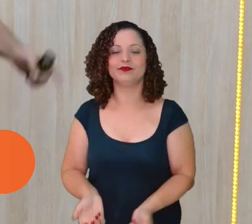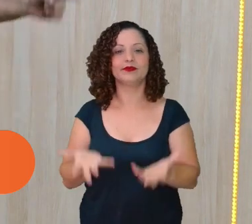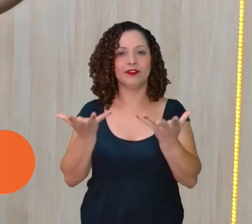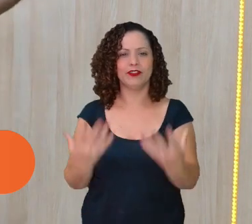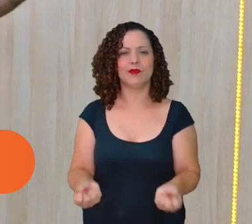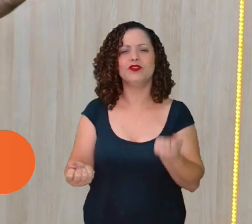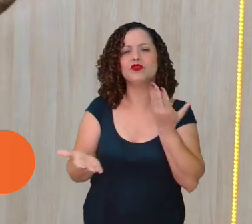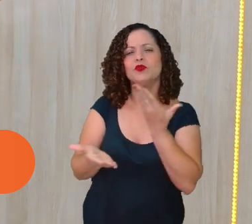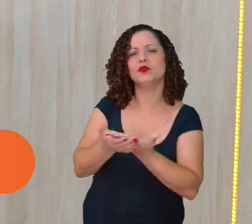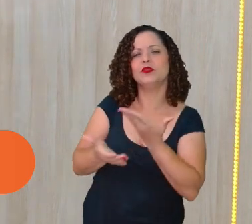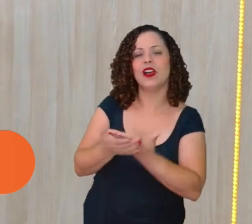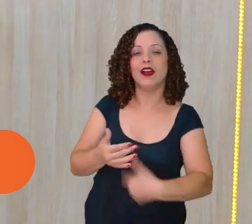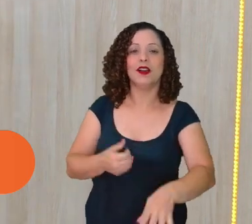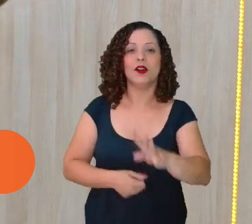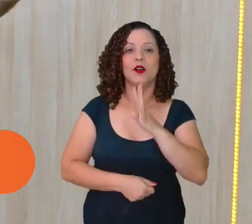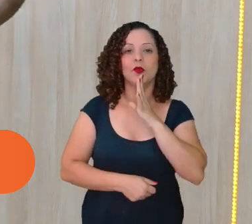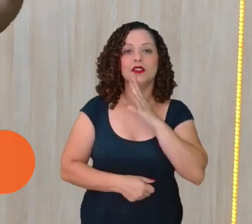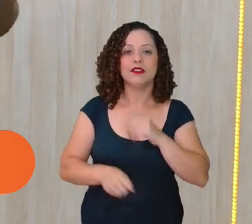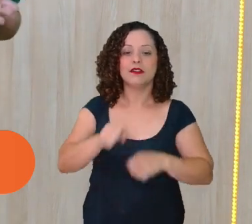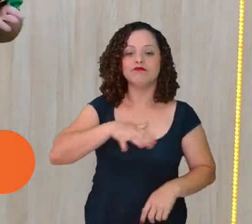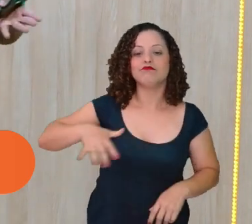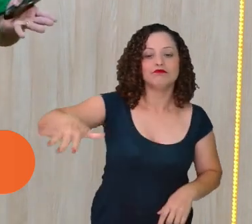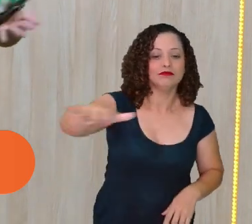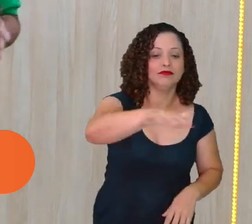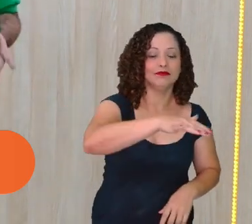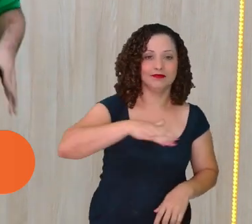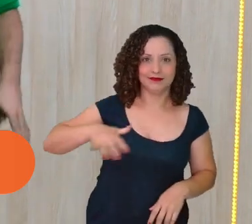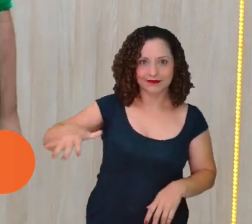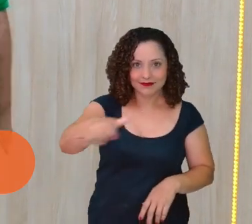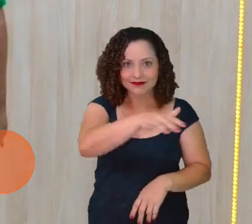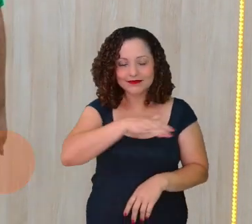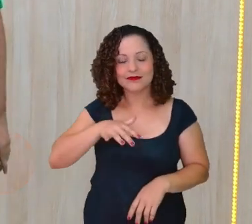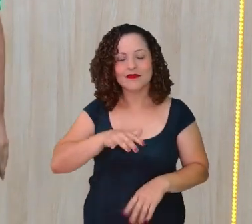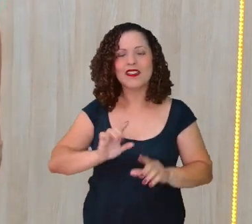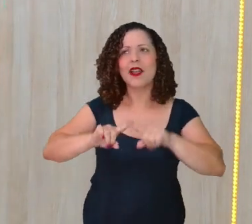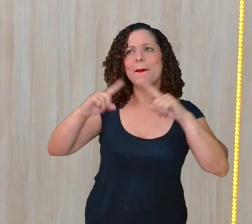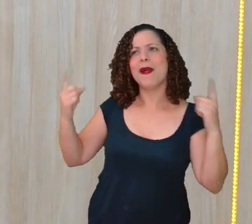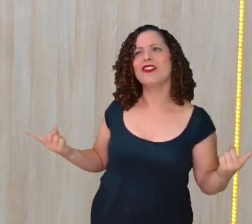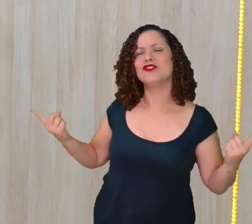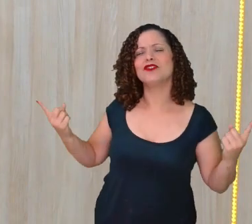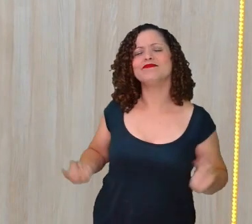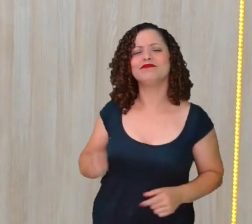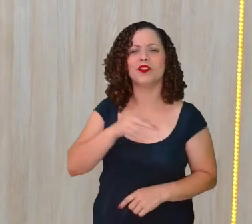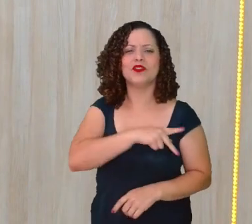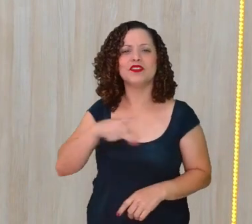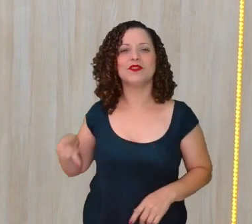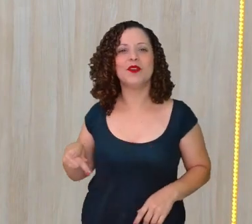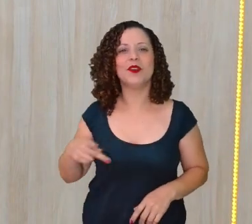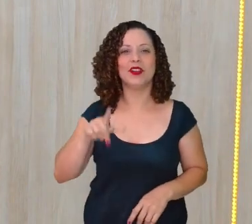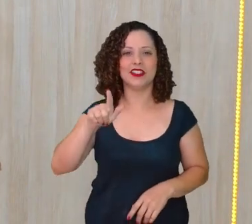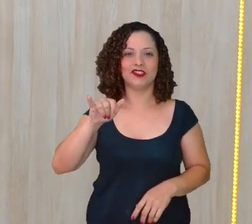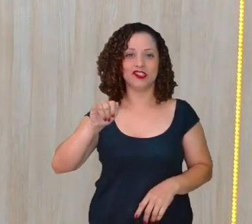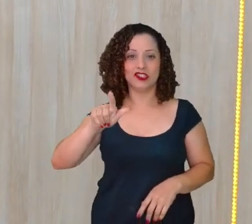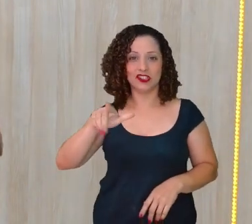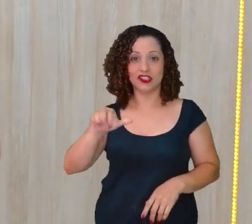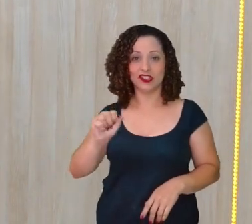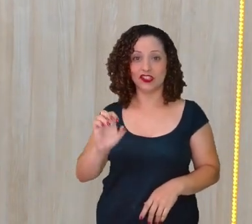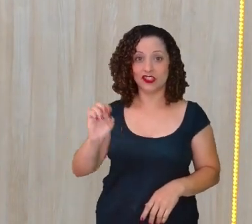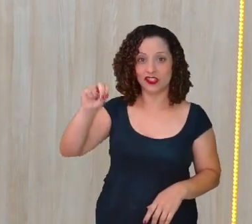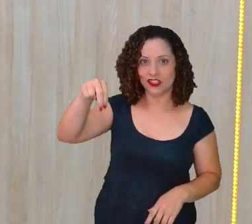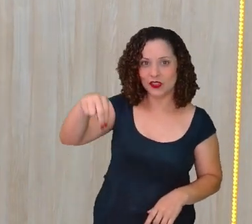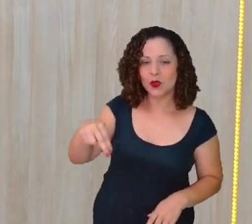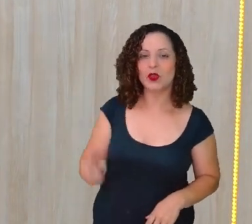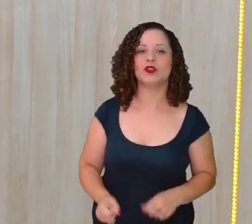o espaço geográfico, vocês já sabem, né? Professor Gilson Soares, o rapaz do